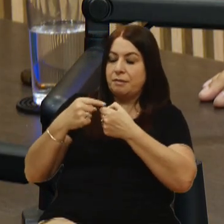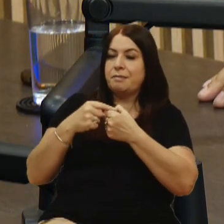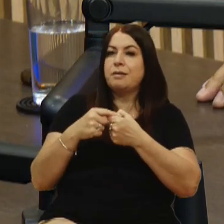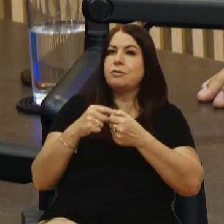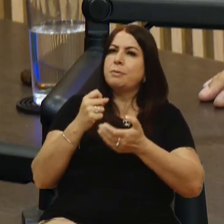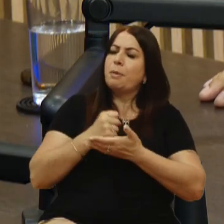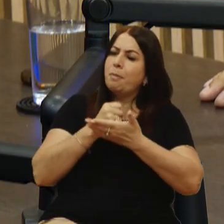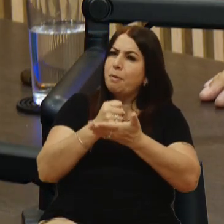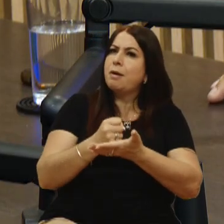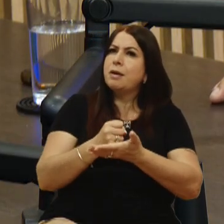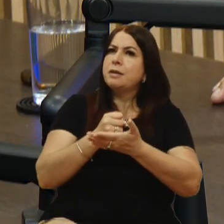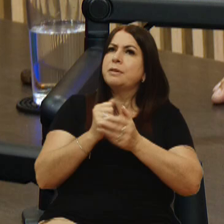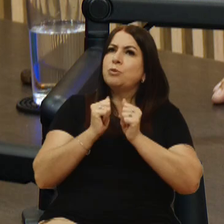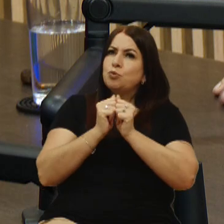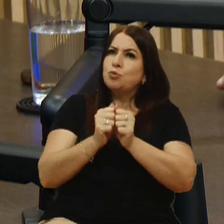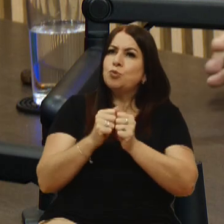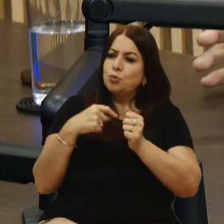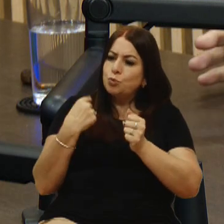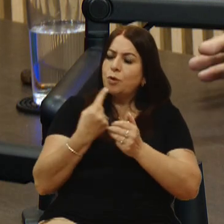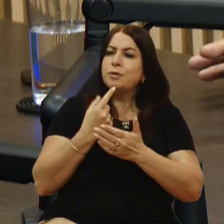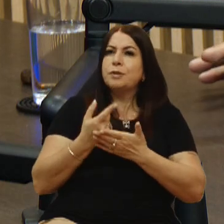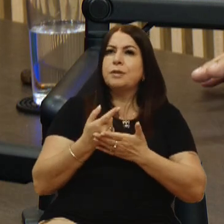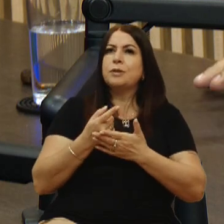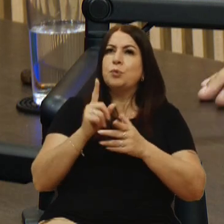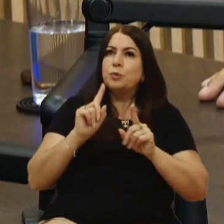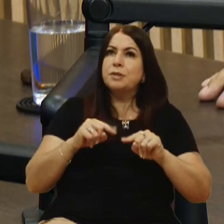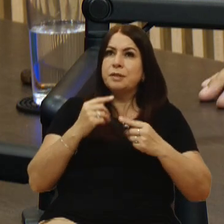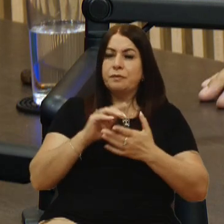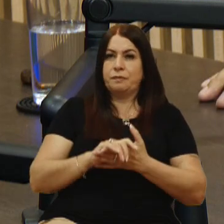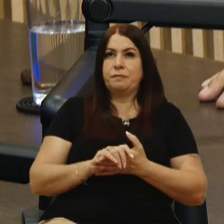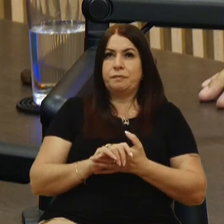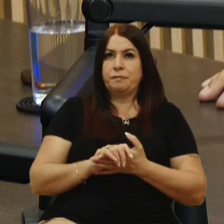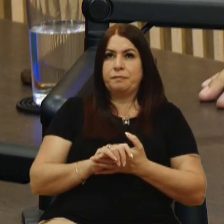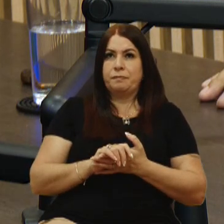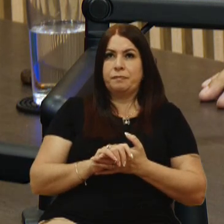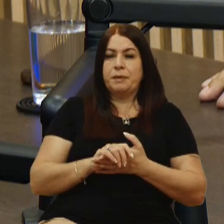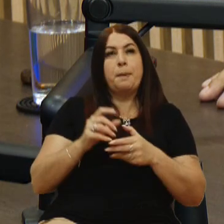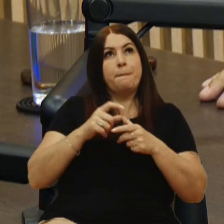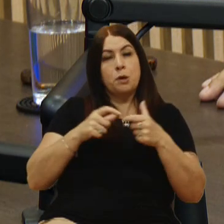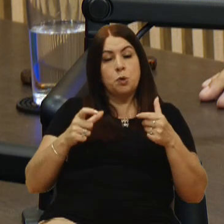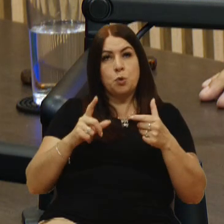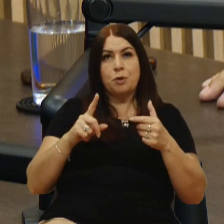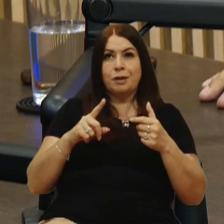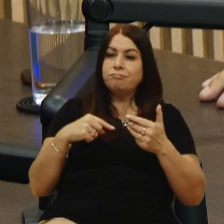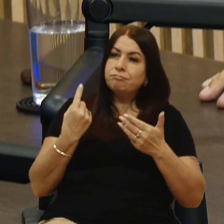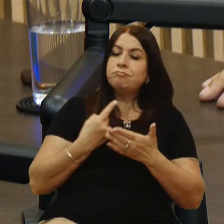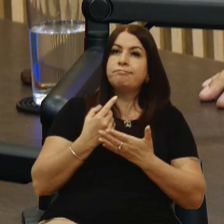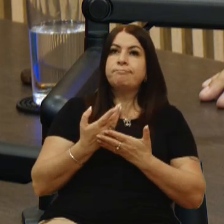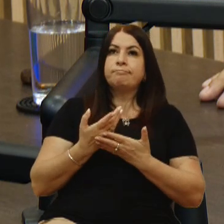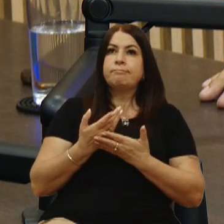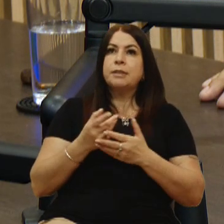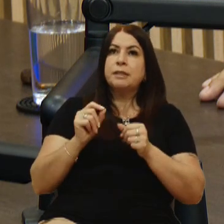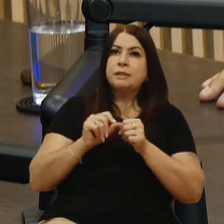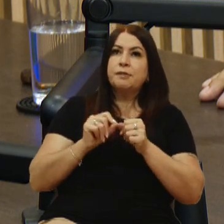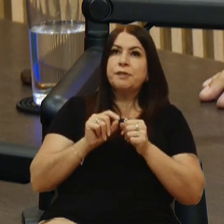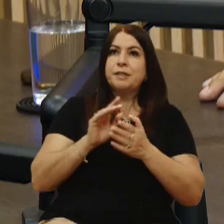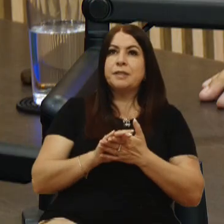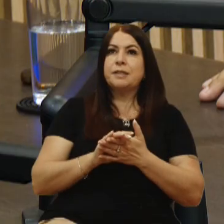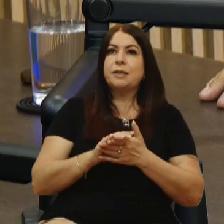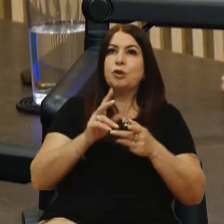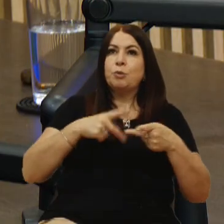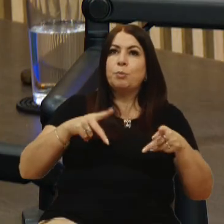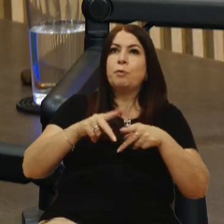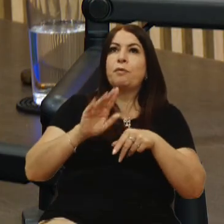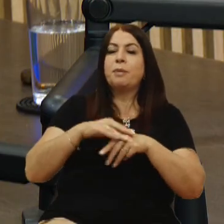me apoiaram e sempre estão com a gente. O desafio maior nosso é fazer aquilo que o povo